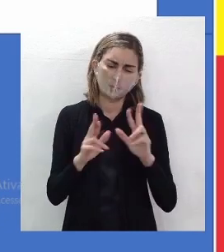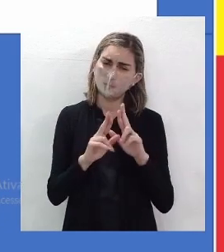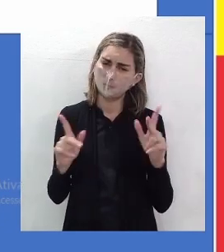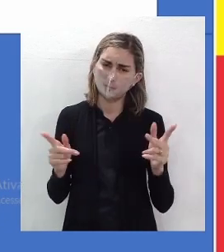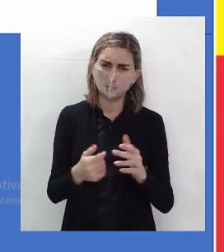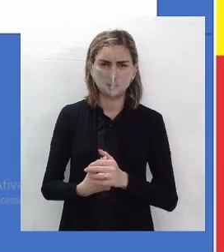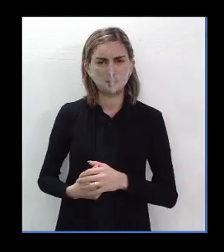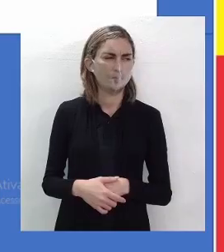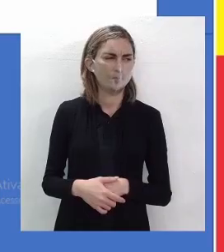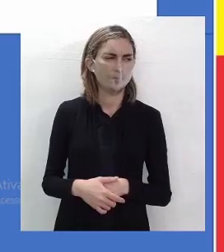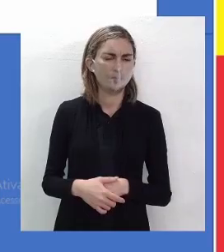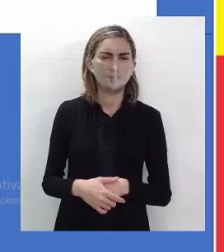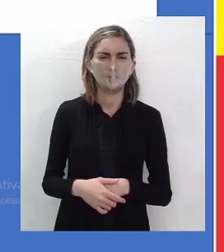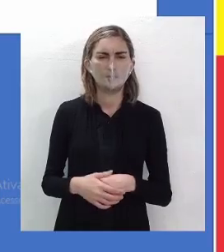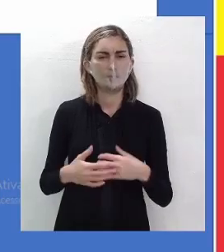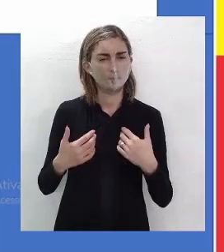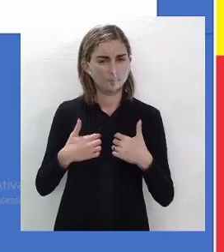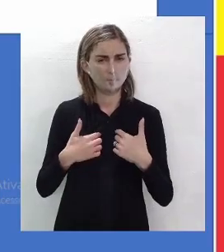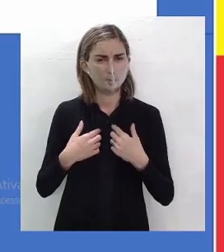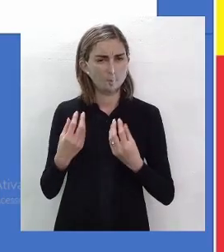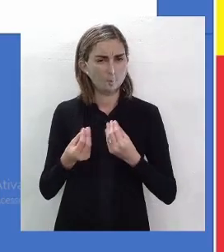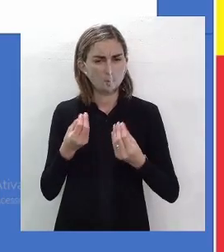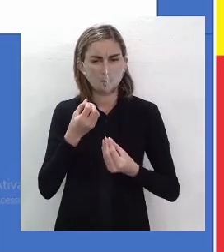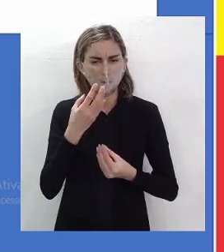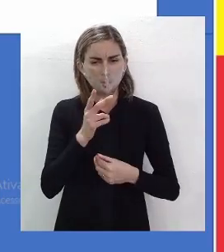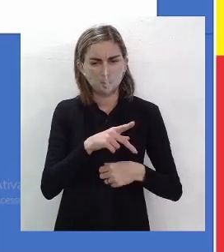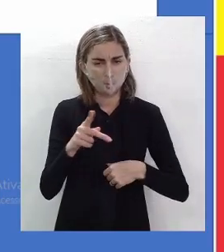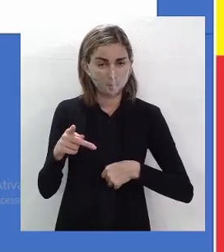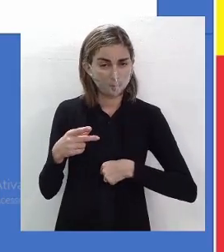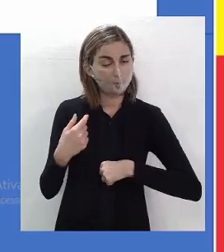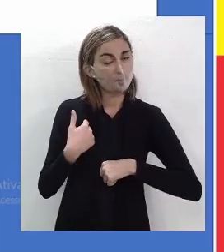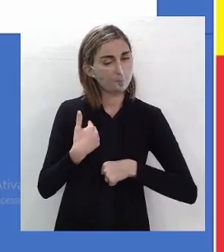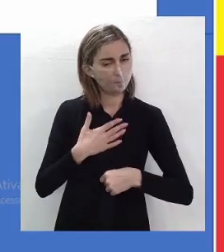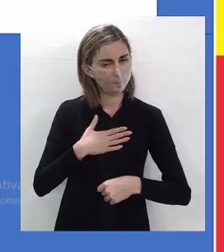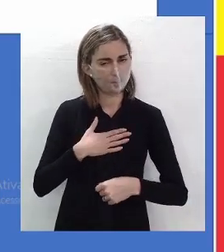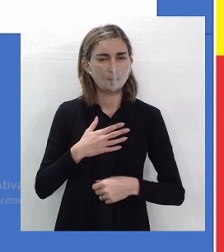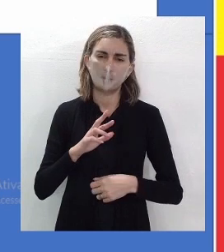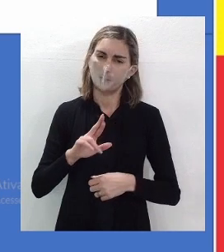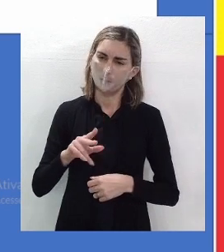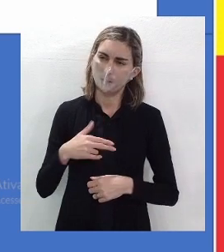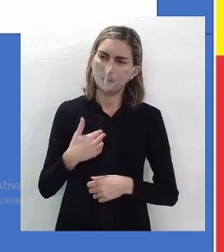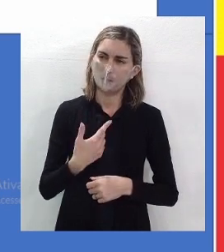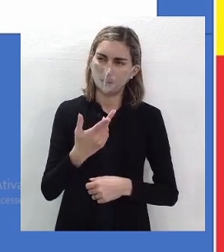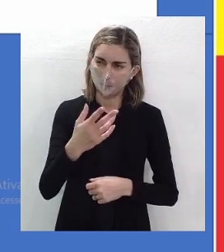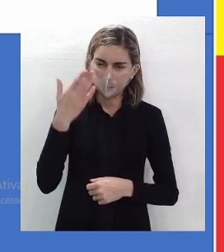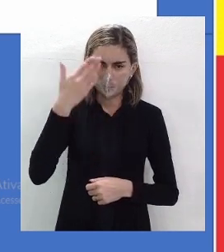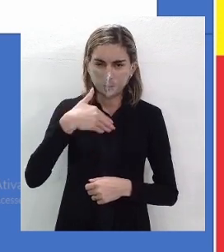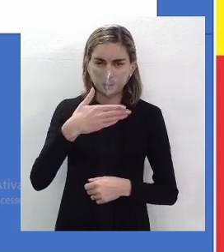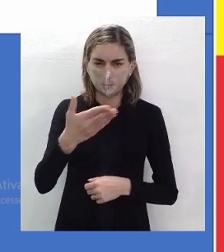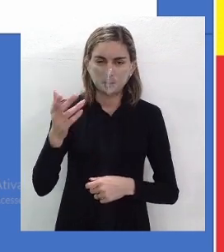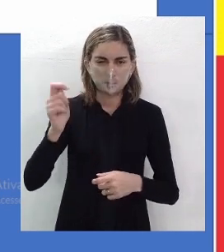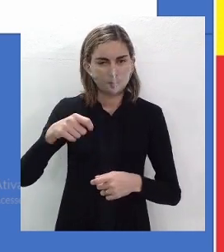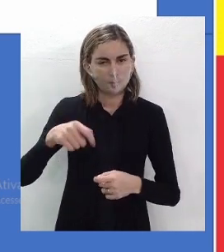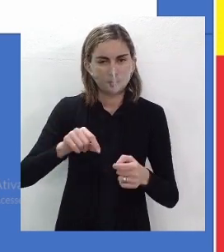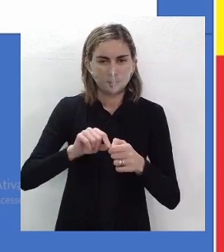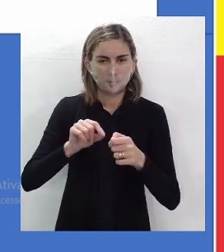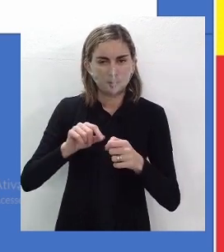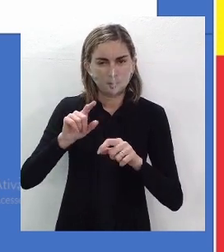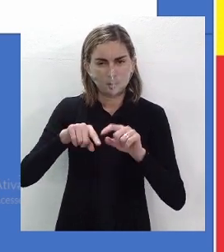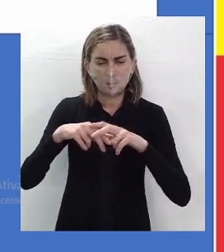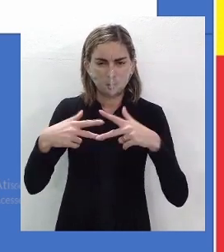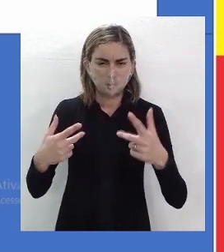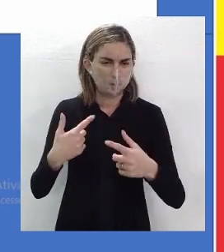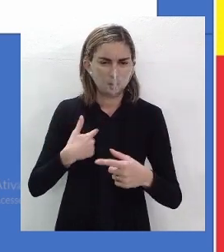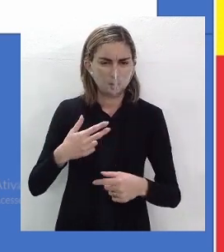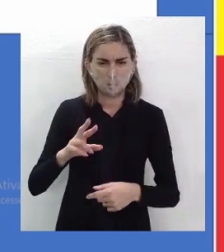é coisa de outro mundo. Eu, como boa professora que sou, não é? Para provar para vocês que dá para a gente fazer com objetos que a